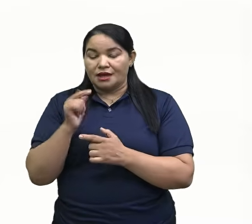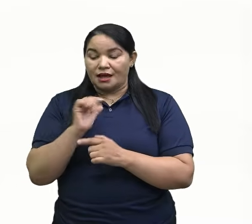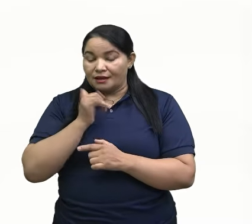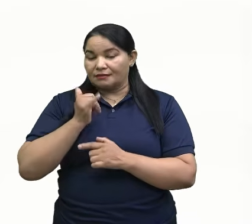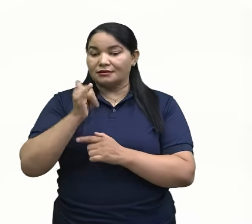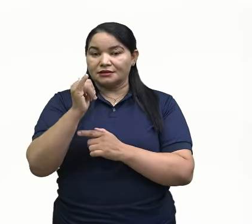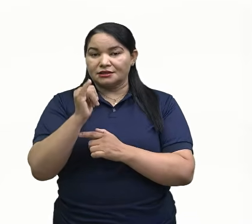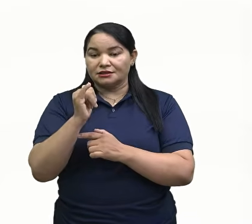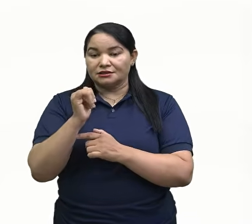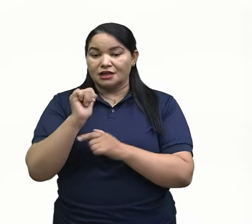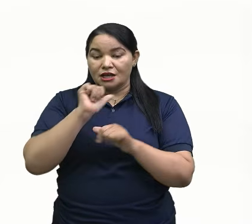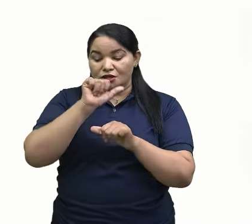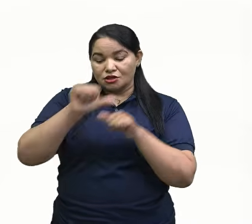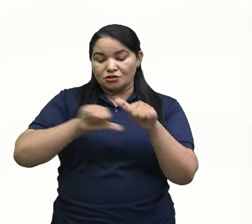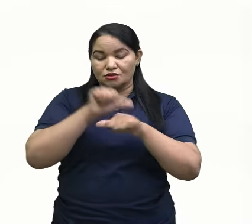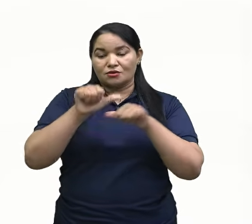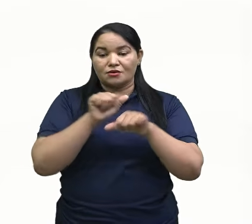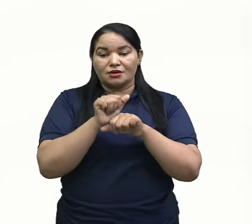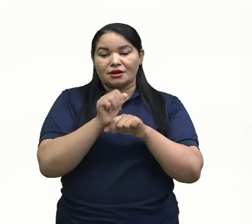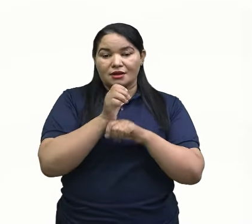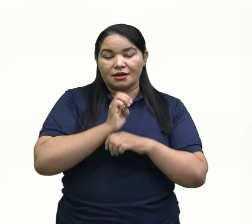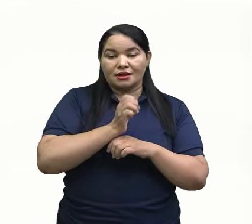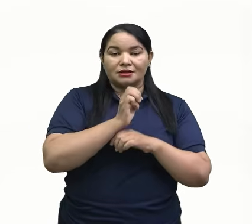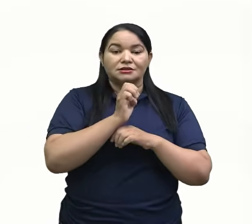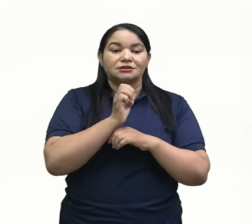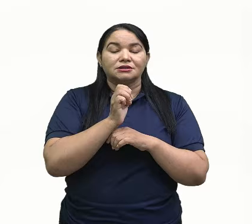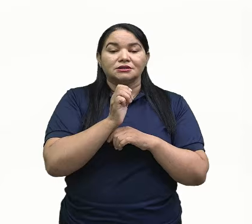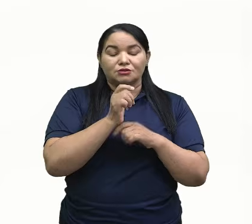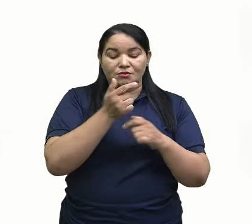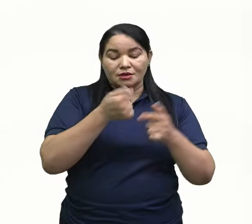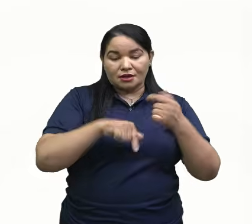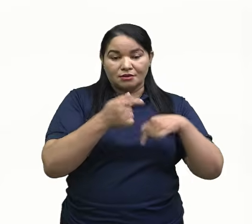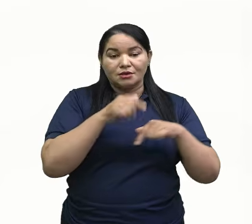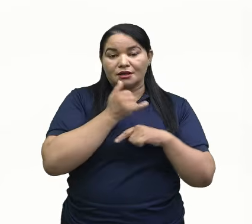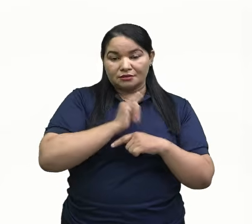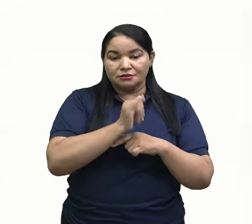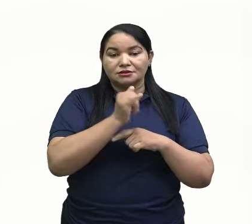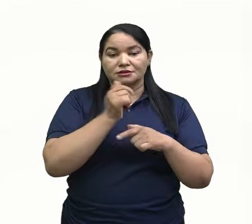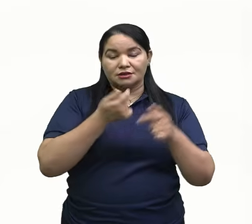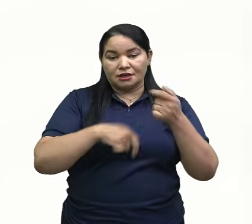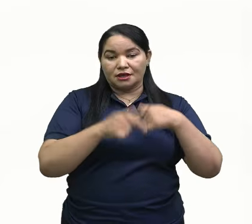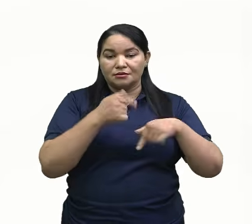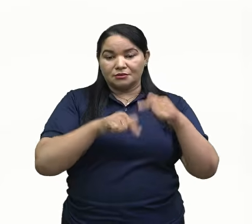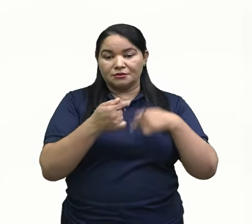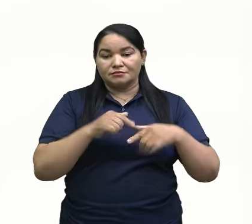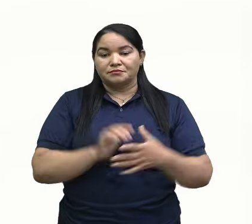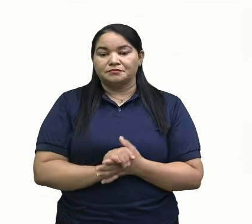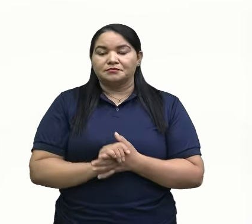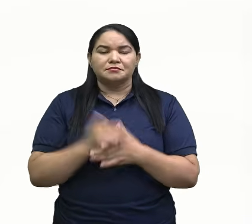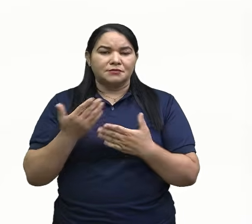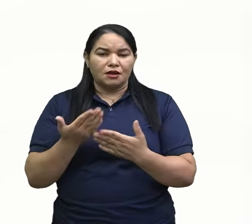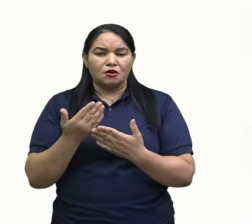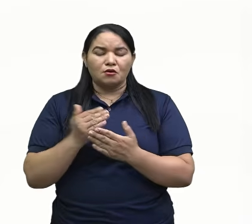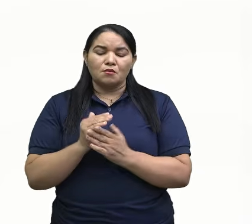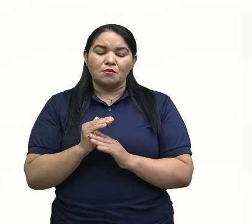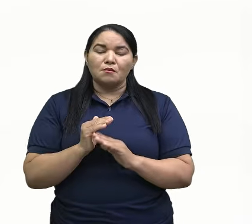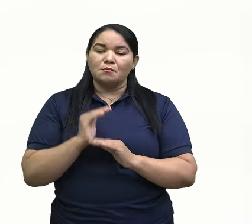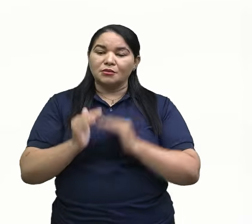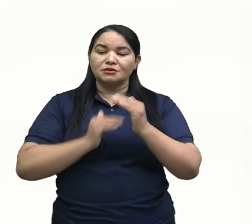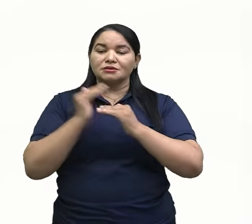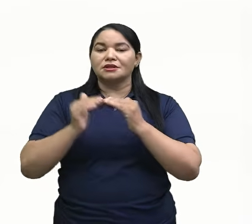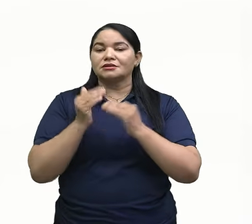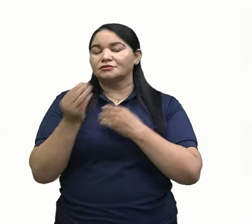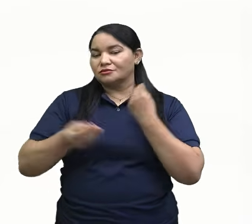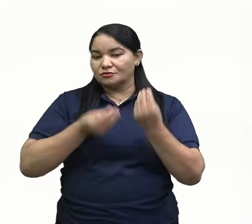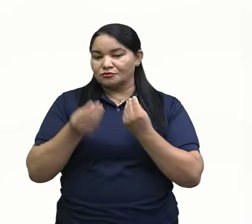que gera uma reação química, tá? E no caso da eletrólise, esse processo ele não é